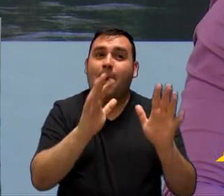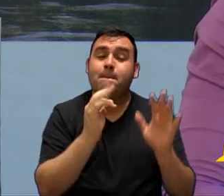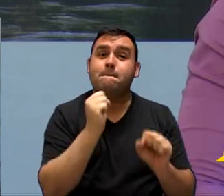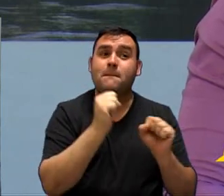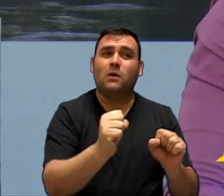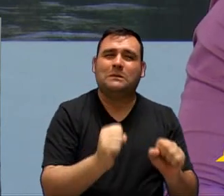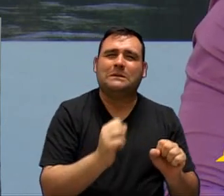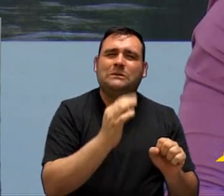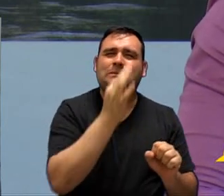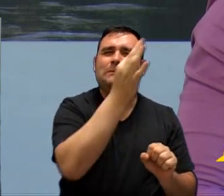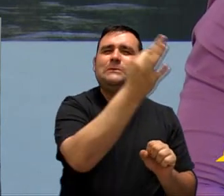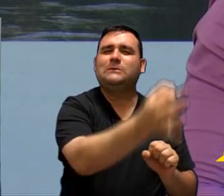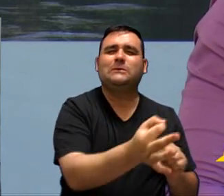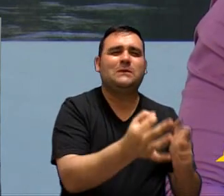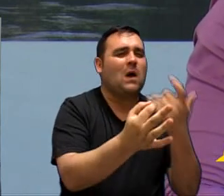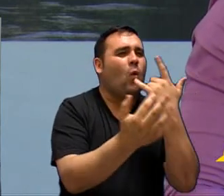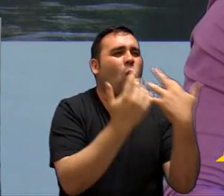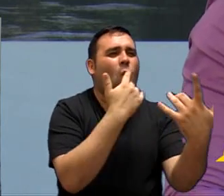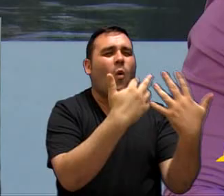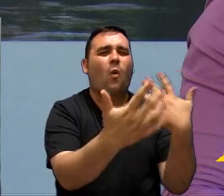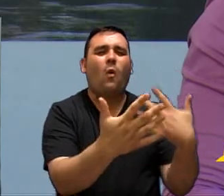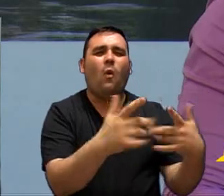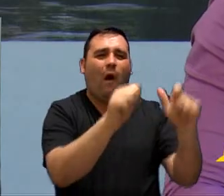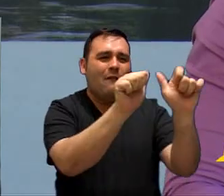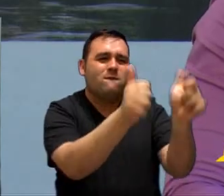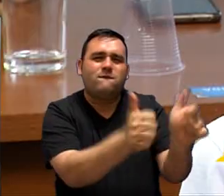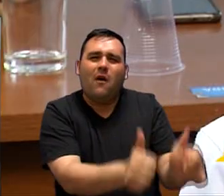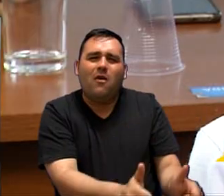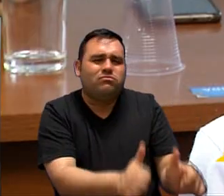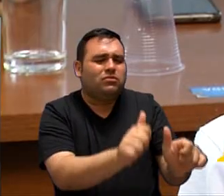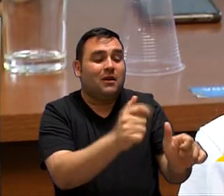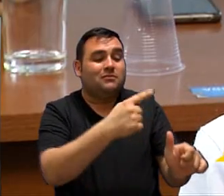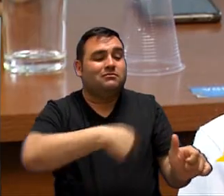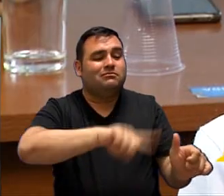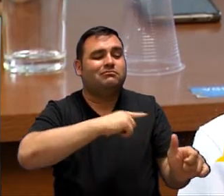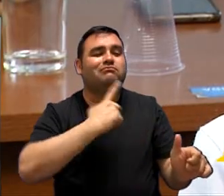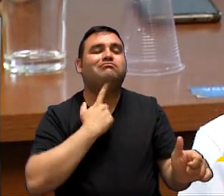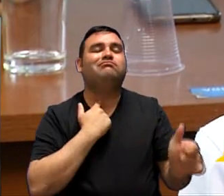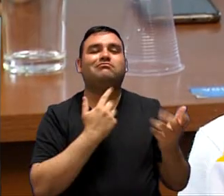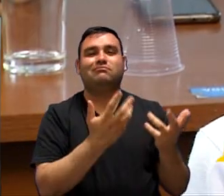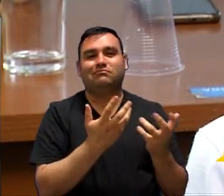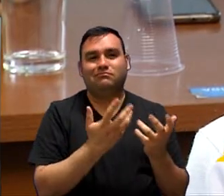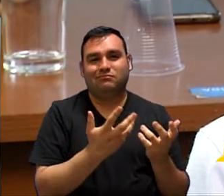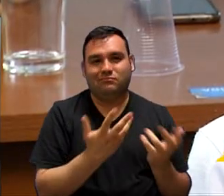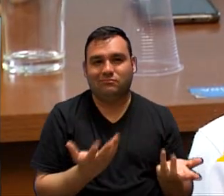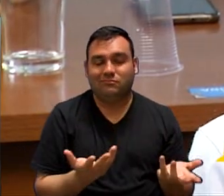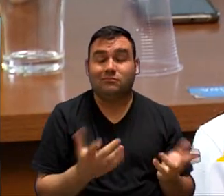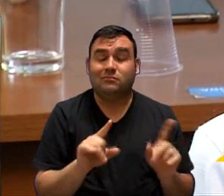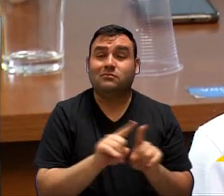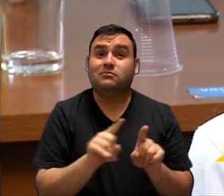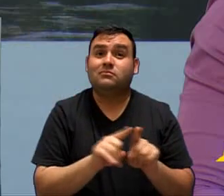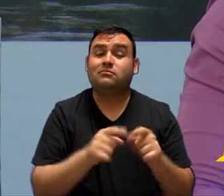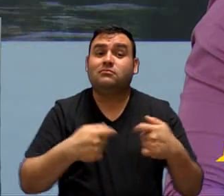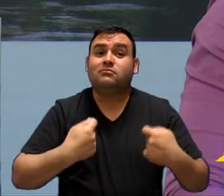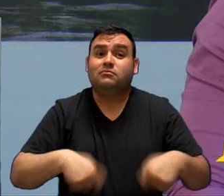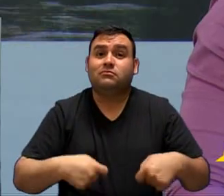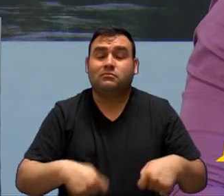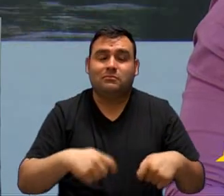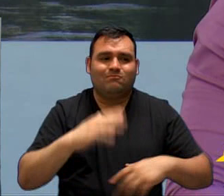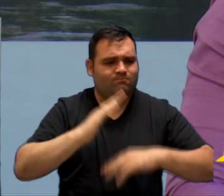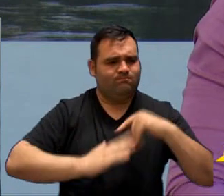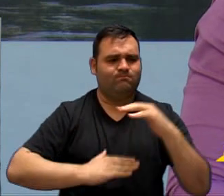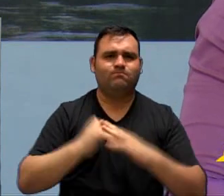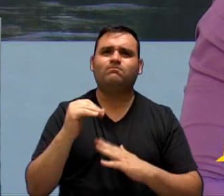com o formato, com as cores que nós desejamos. E isto exige muita